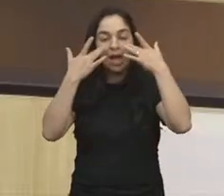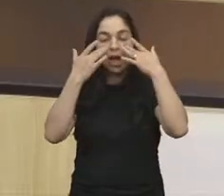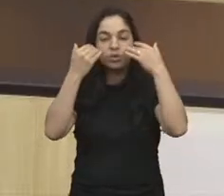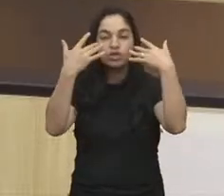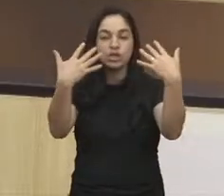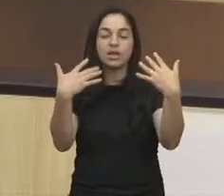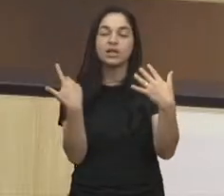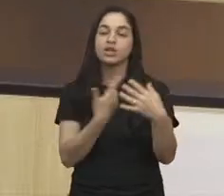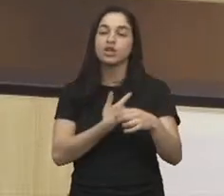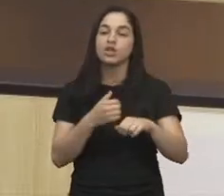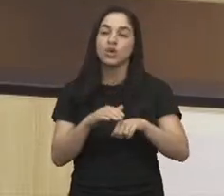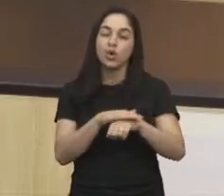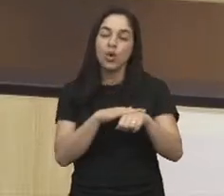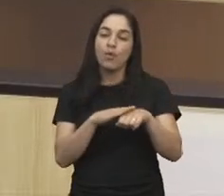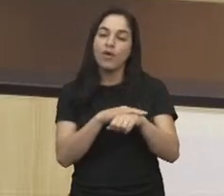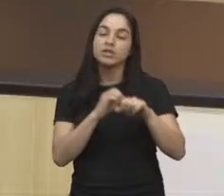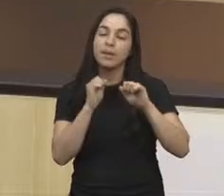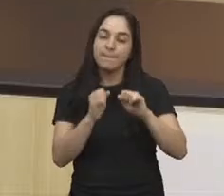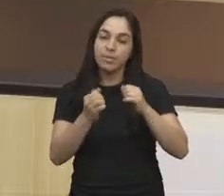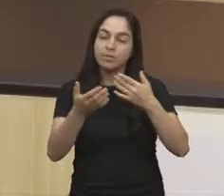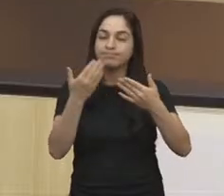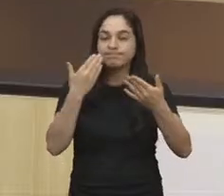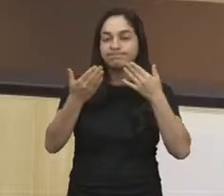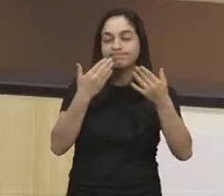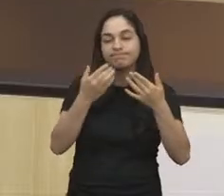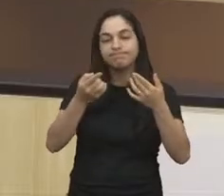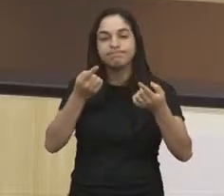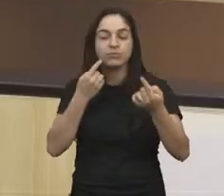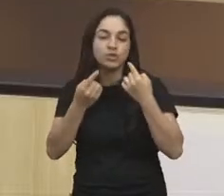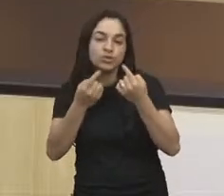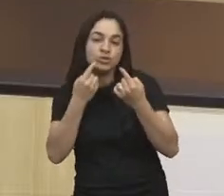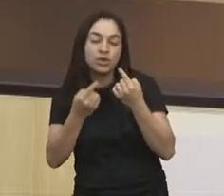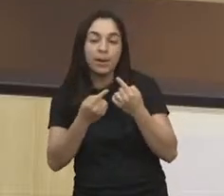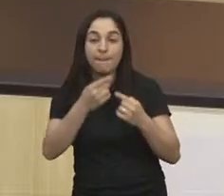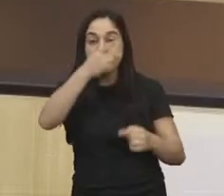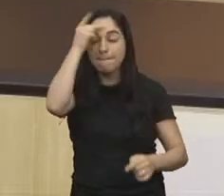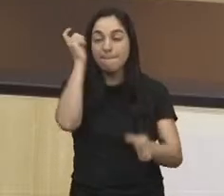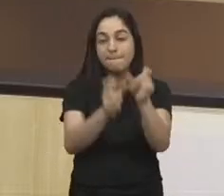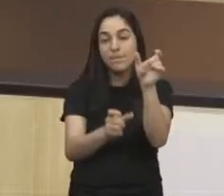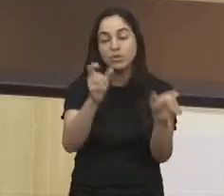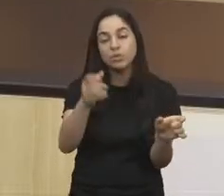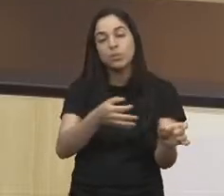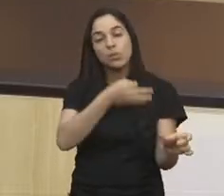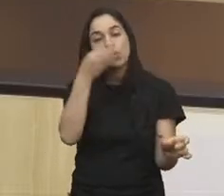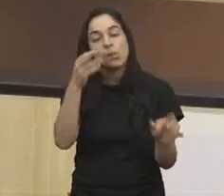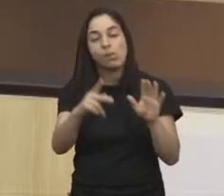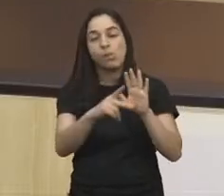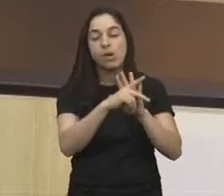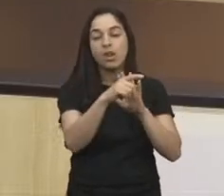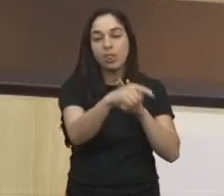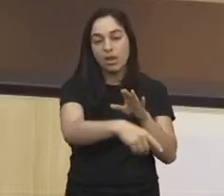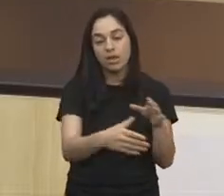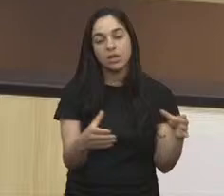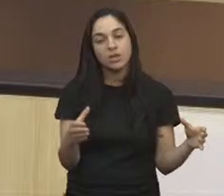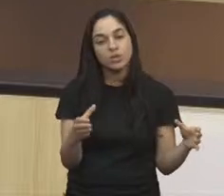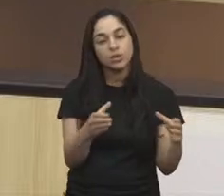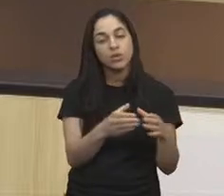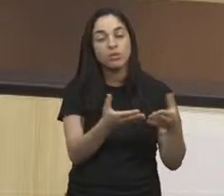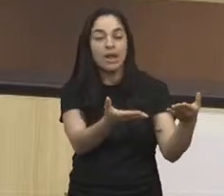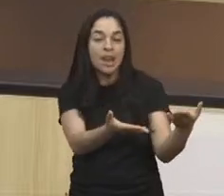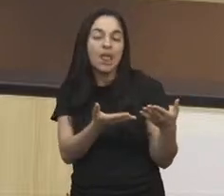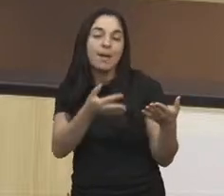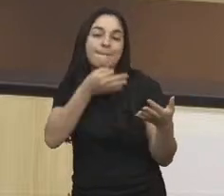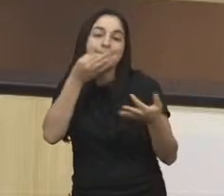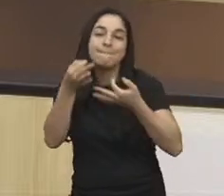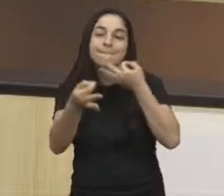gente possa debater, para que a gente possa ouvir as pessoas que são diretamente envolvidas, que tragam-nos